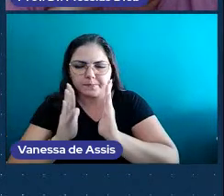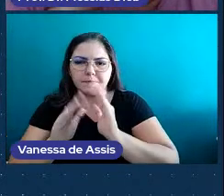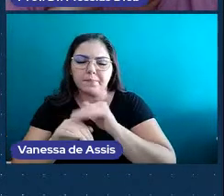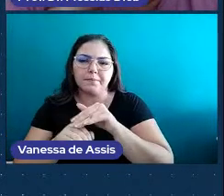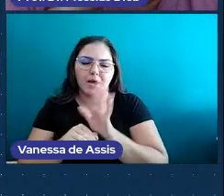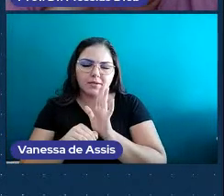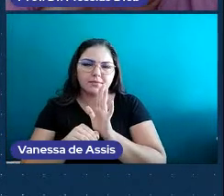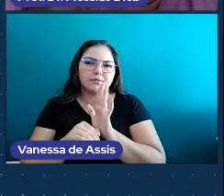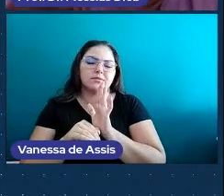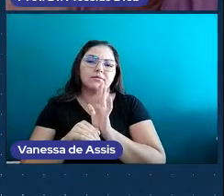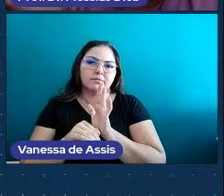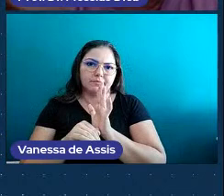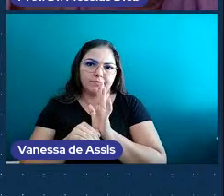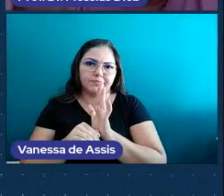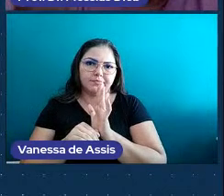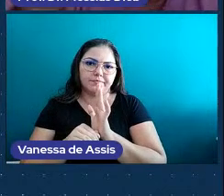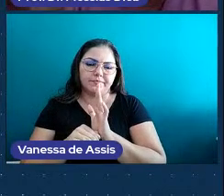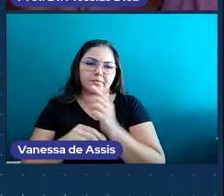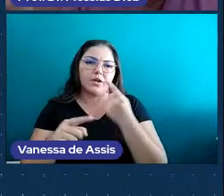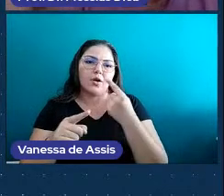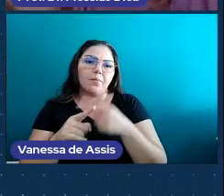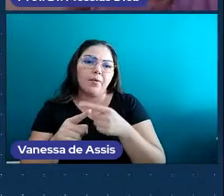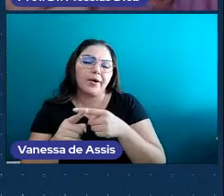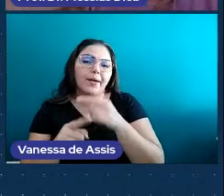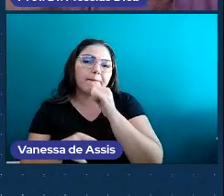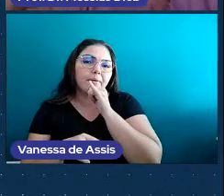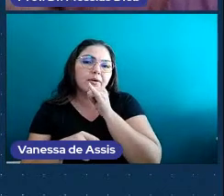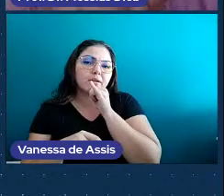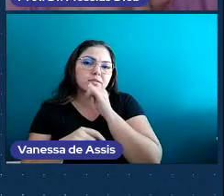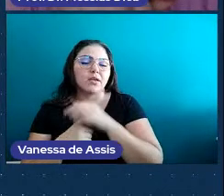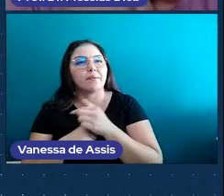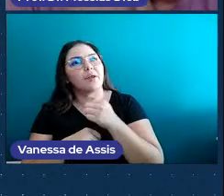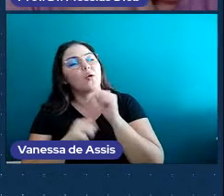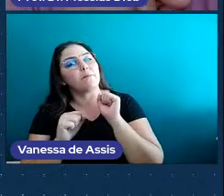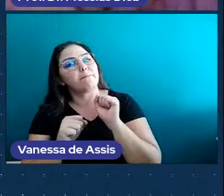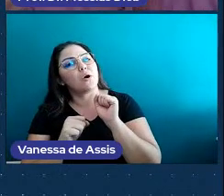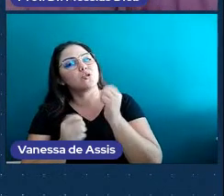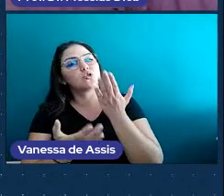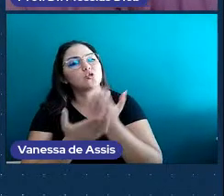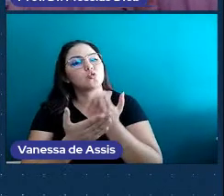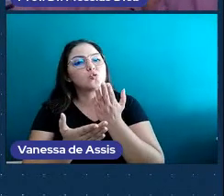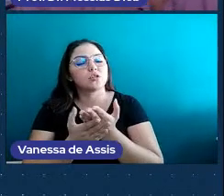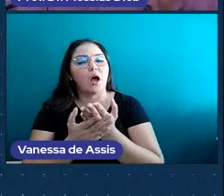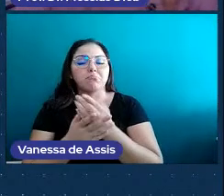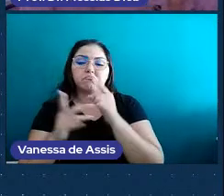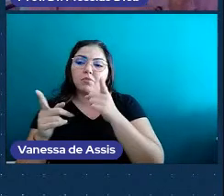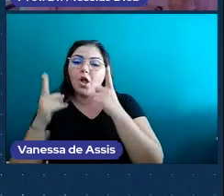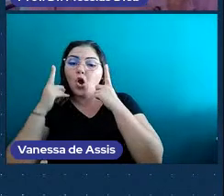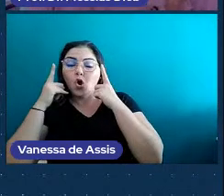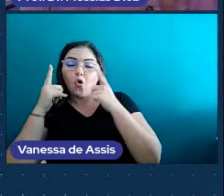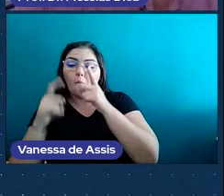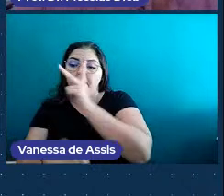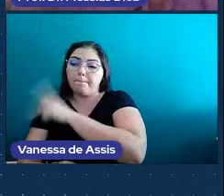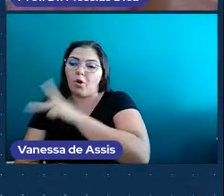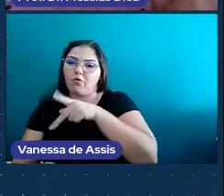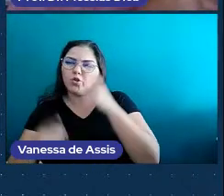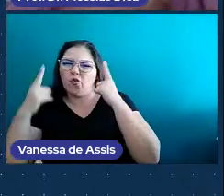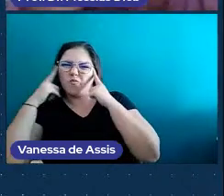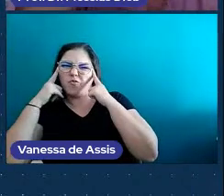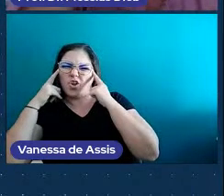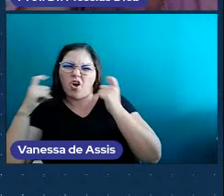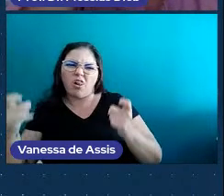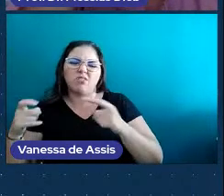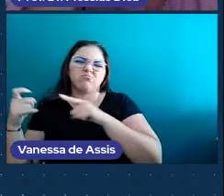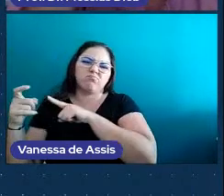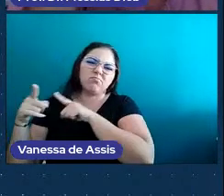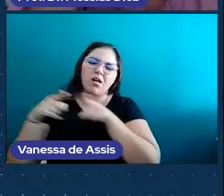escolher estudar a violência do professor contra o aluno ou vice-versa, violências que o aluno pratica